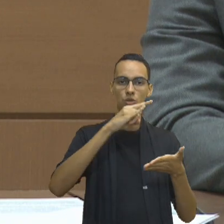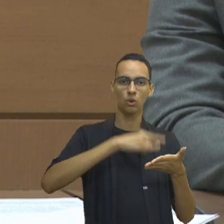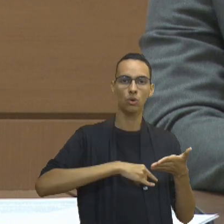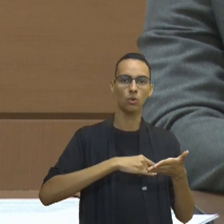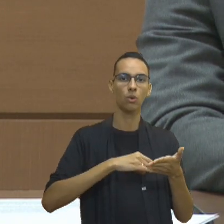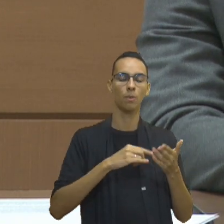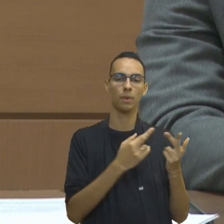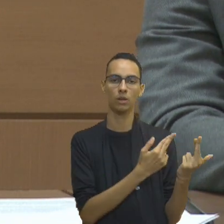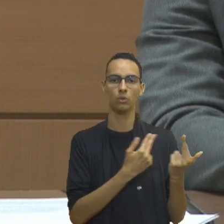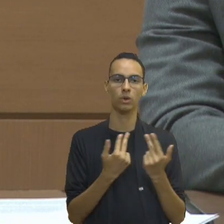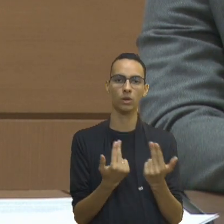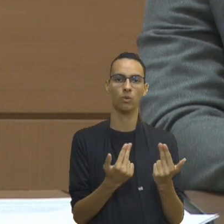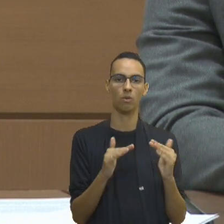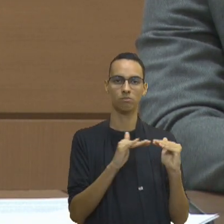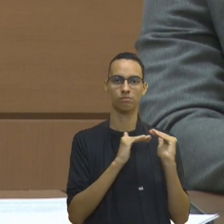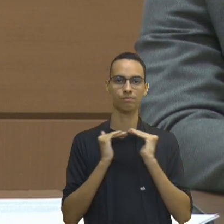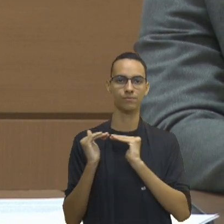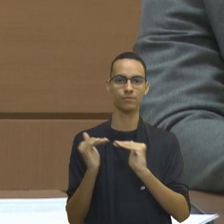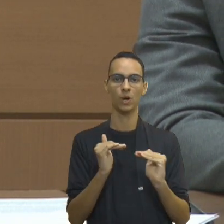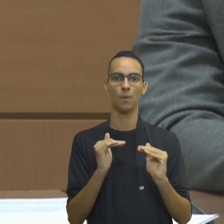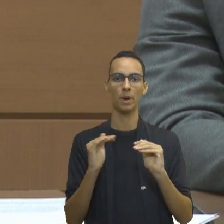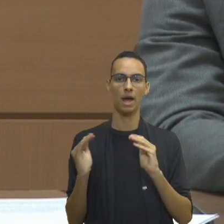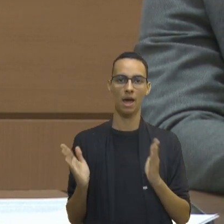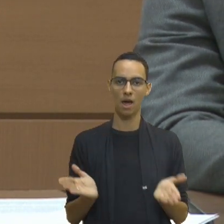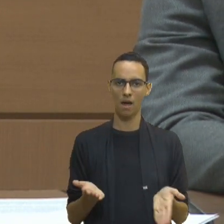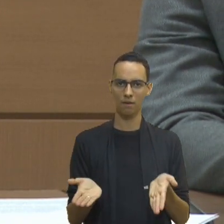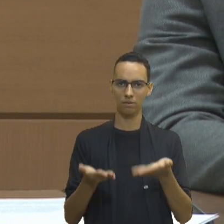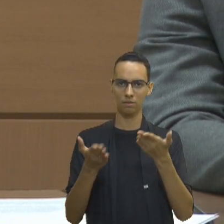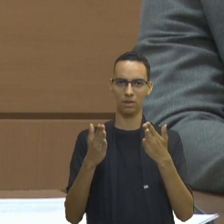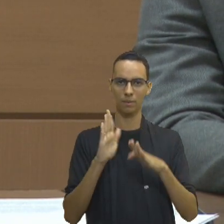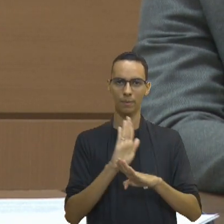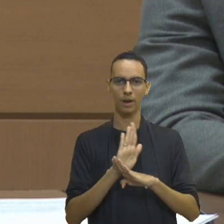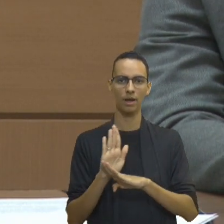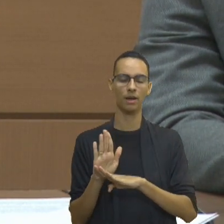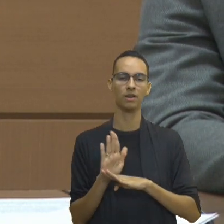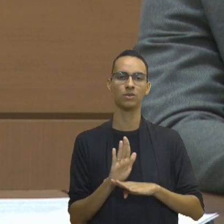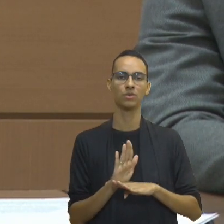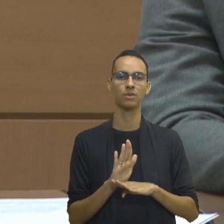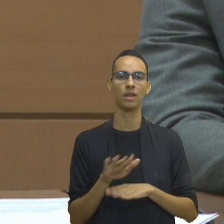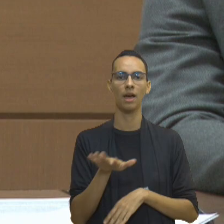e qualificar a atuação das equipes em todos os campi.